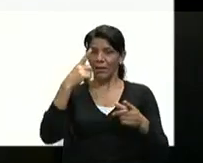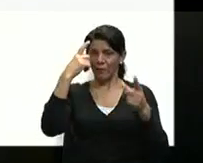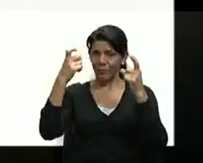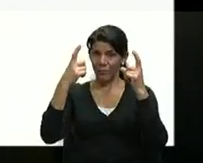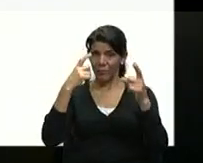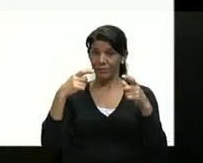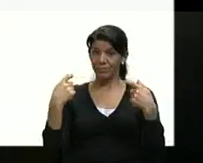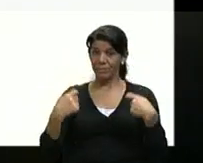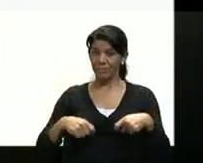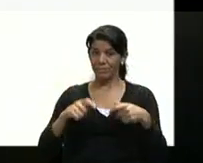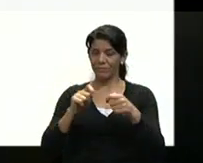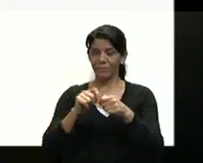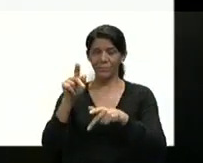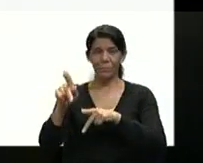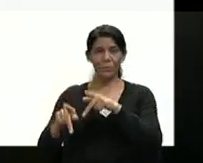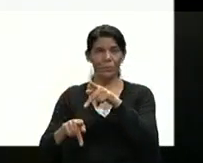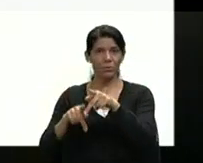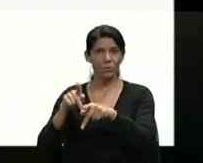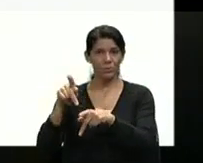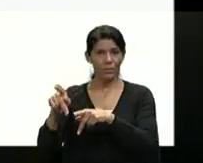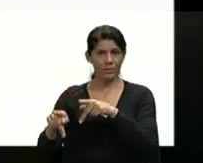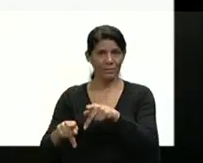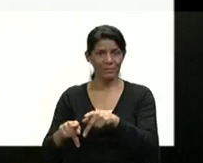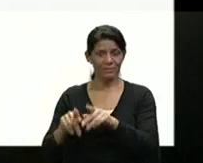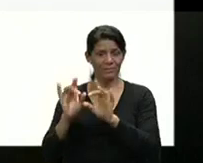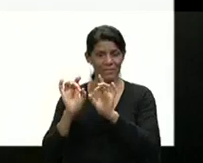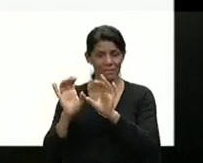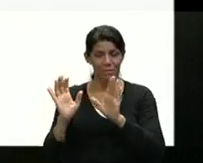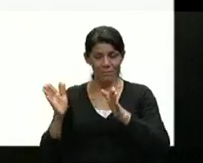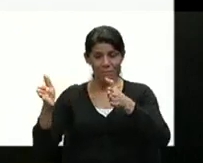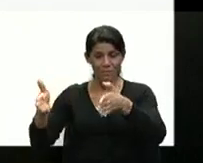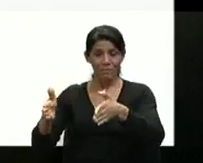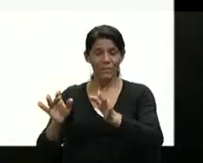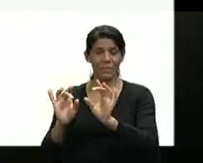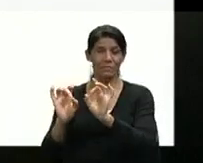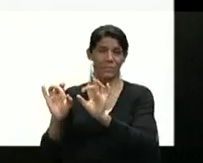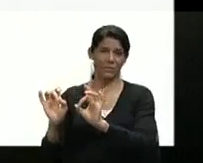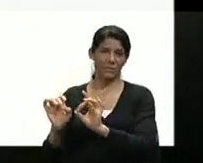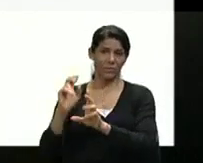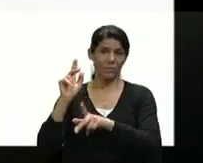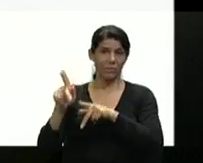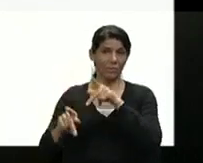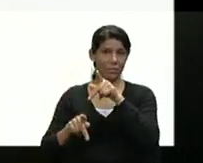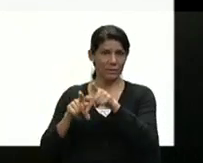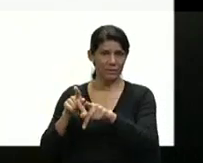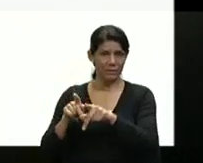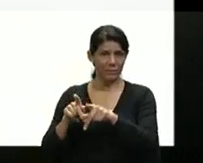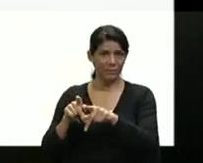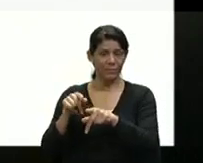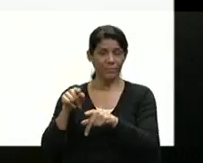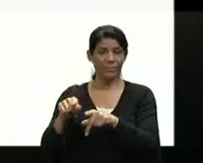ser feito em populações específicas, em populações